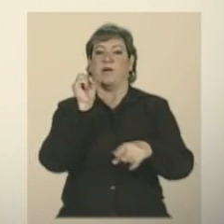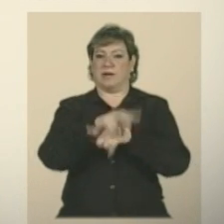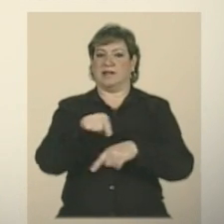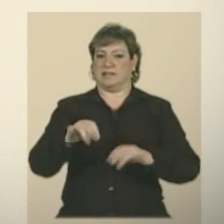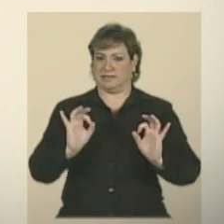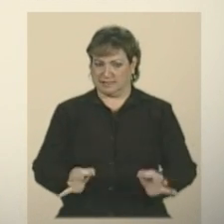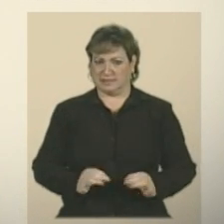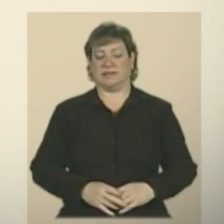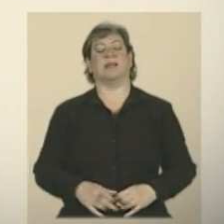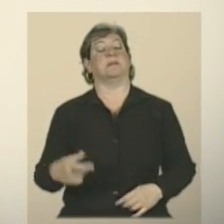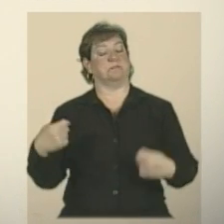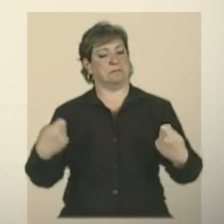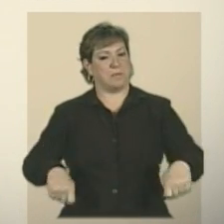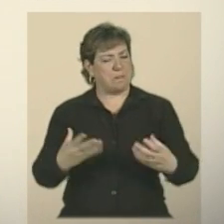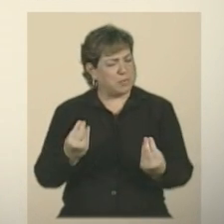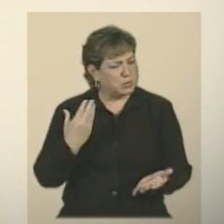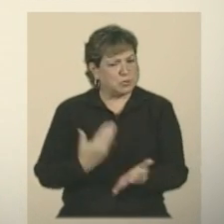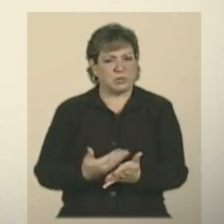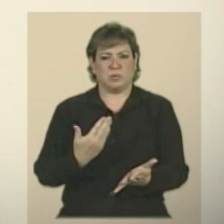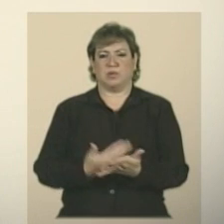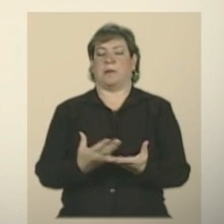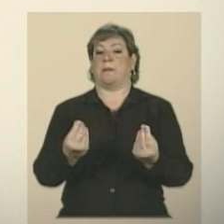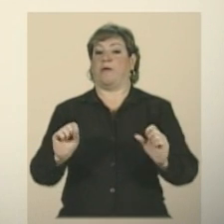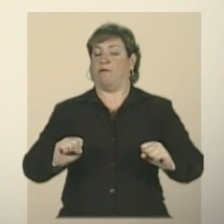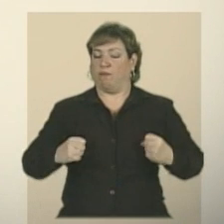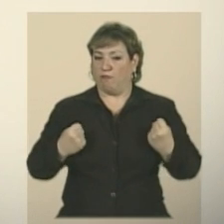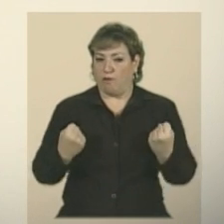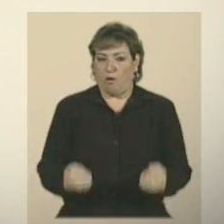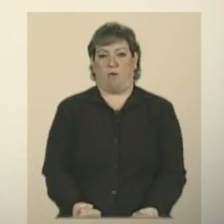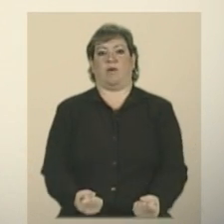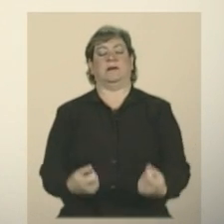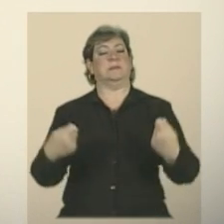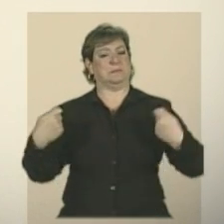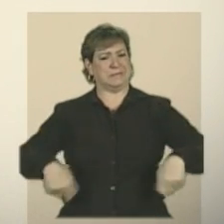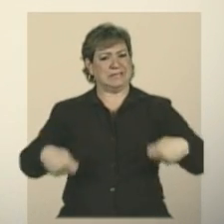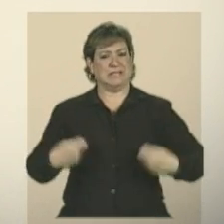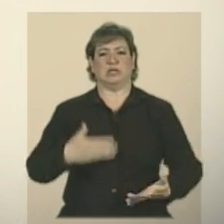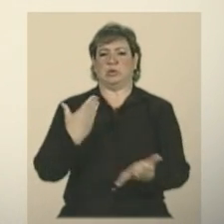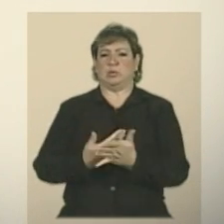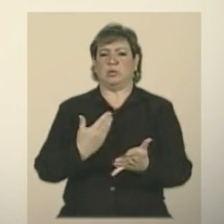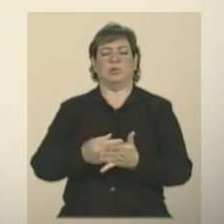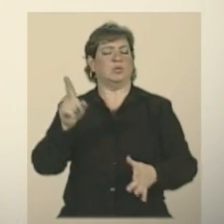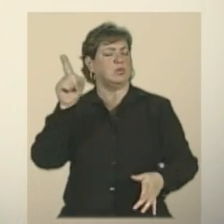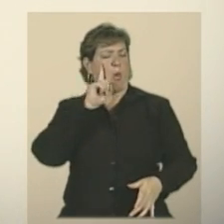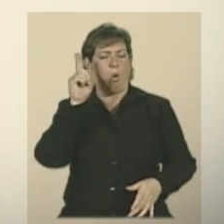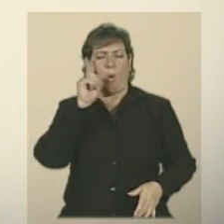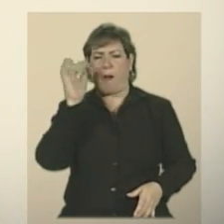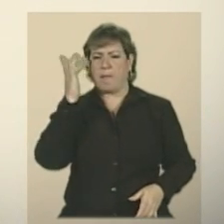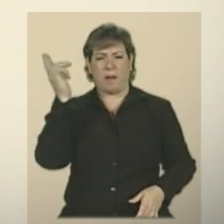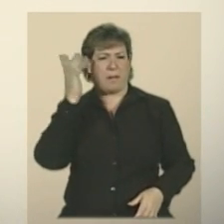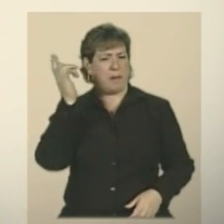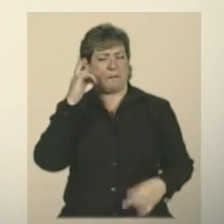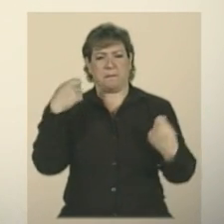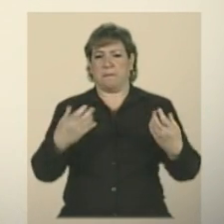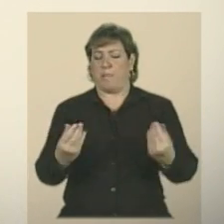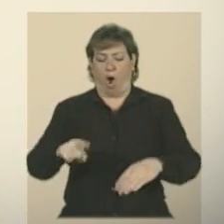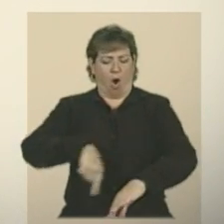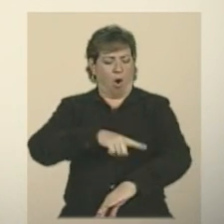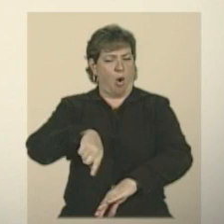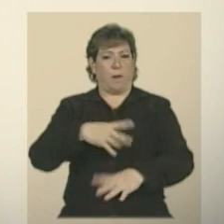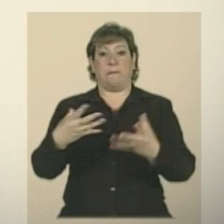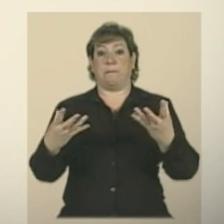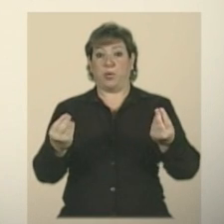preciso muito estudo, muita dedicação. Tem que estudar todos os dias e tem de estudar muitas